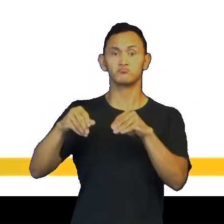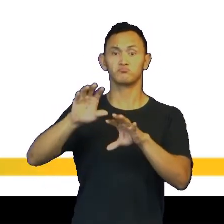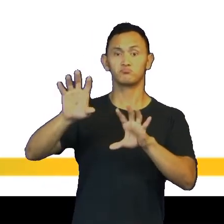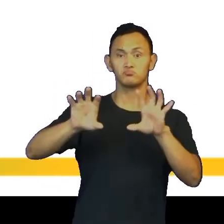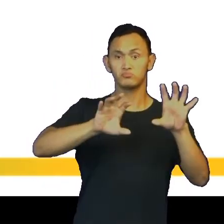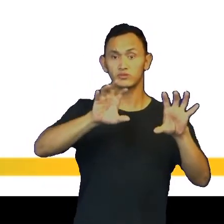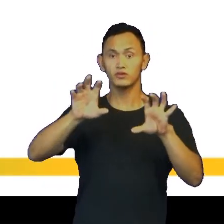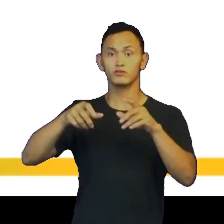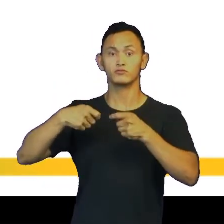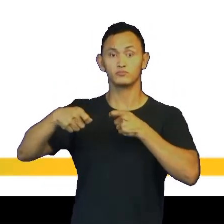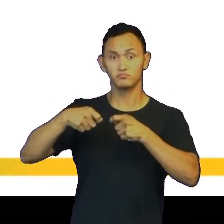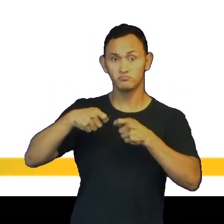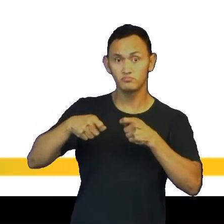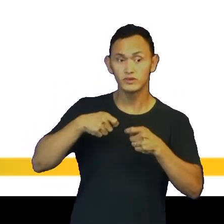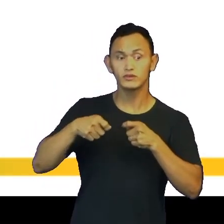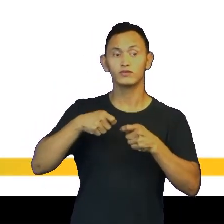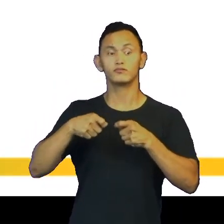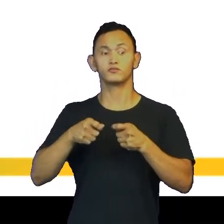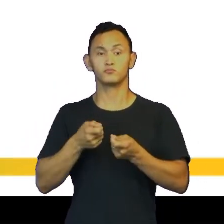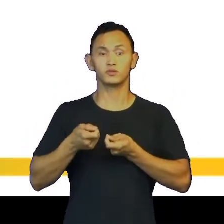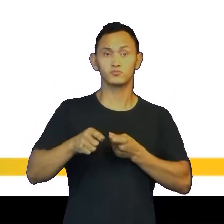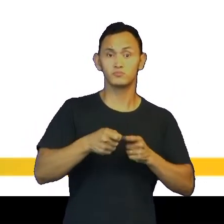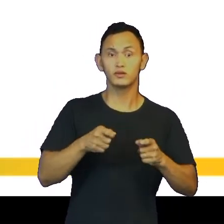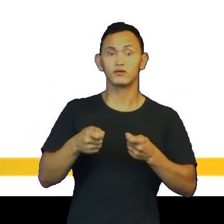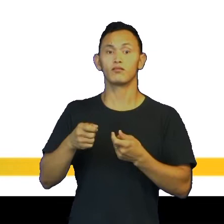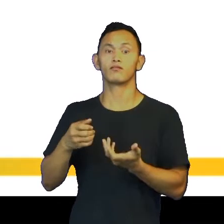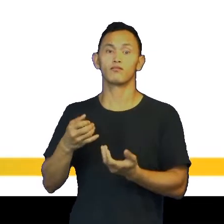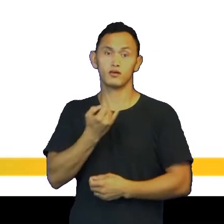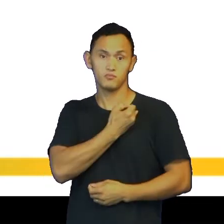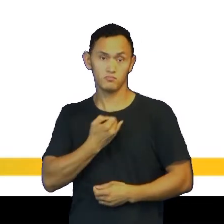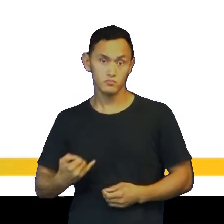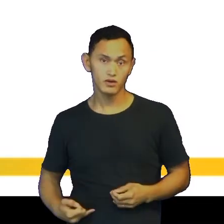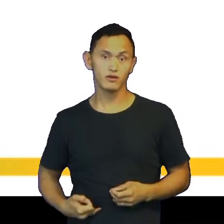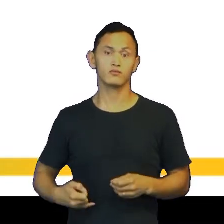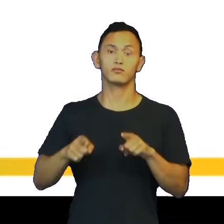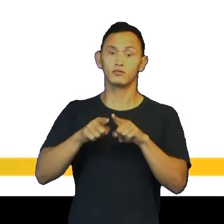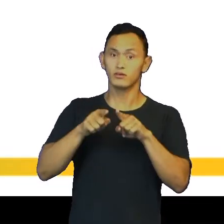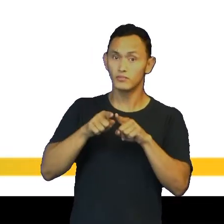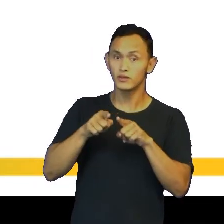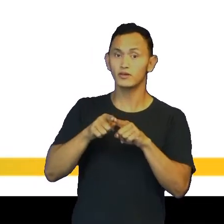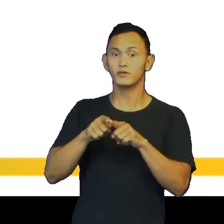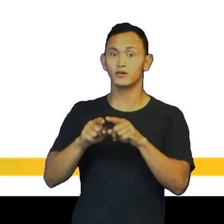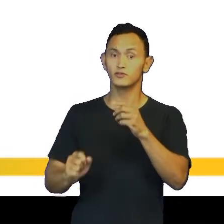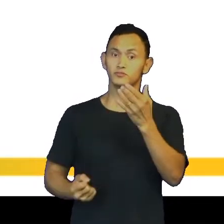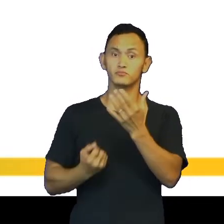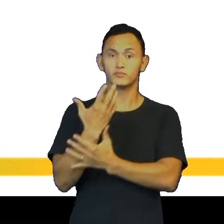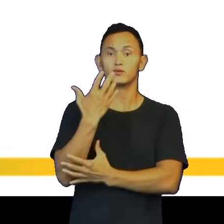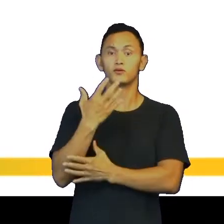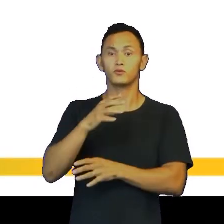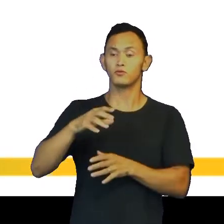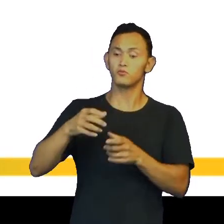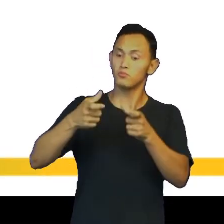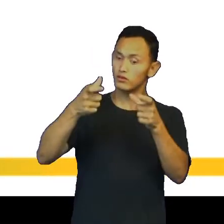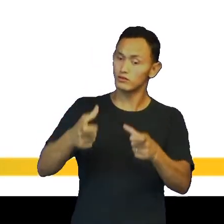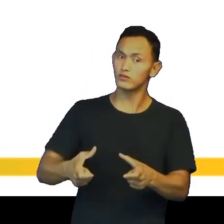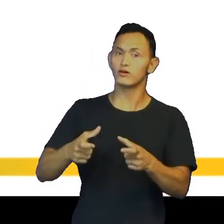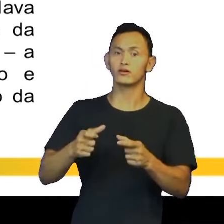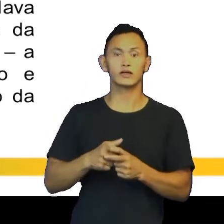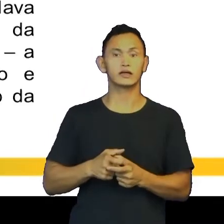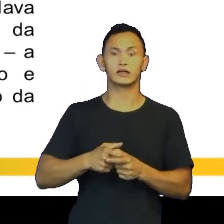Sobre o domínio do império austro-húngaro e do império otomano né para formar um território que seria chamado de grande